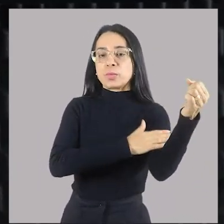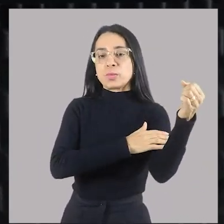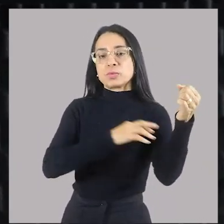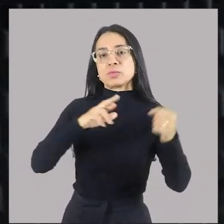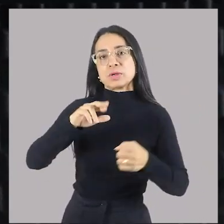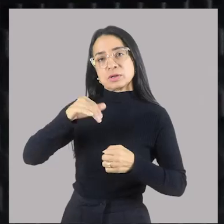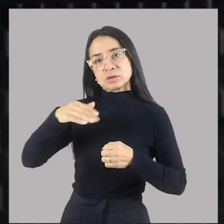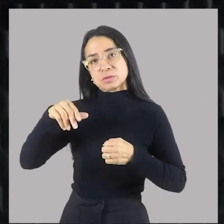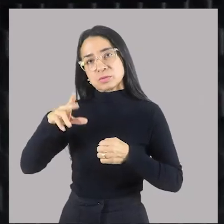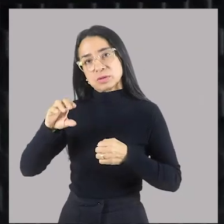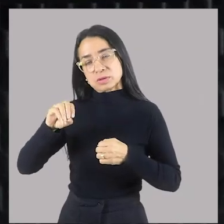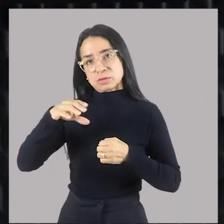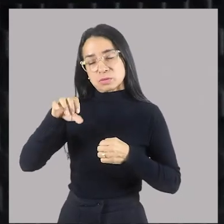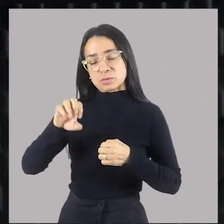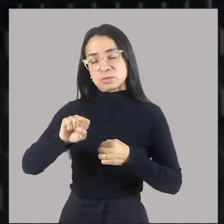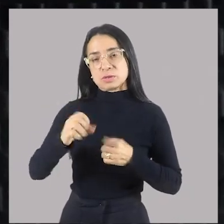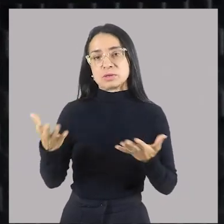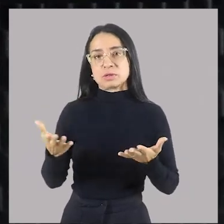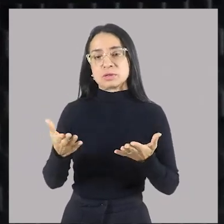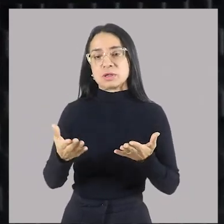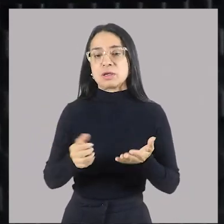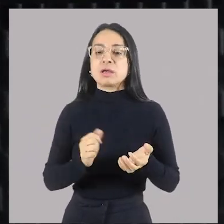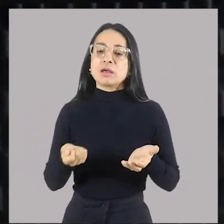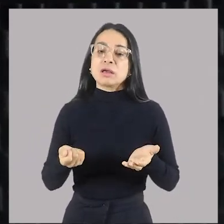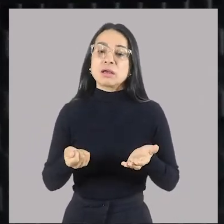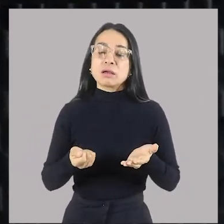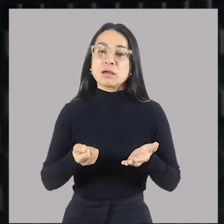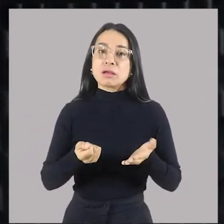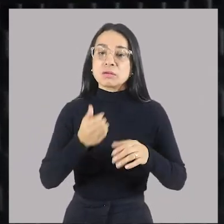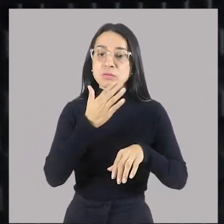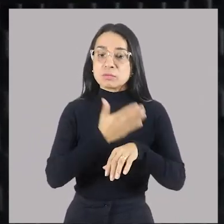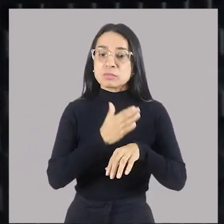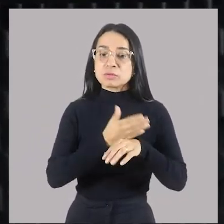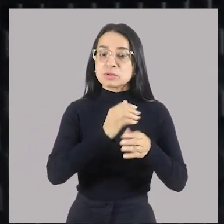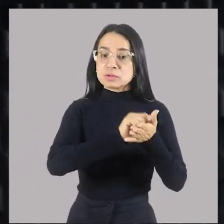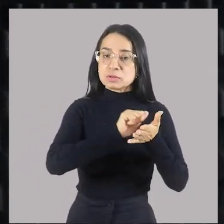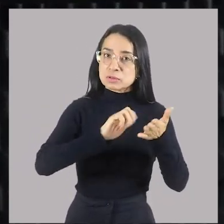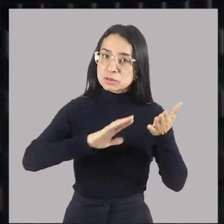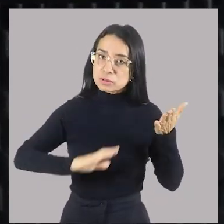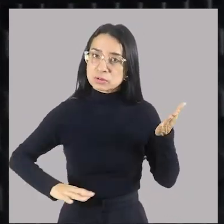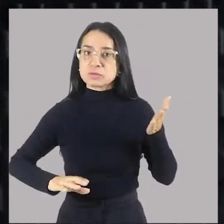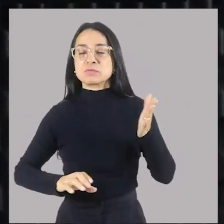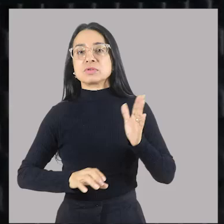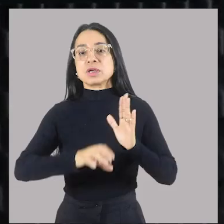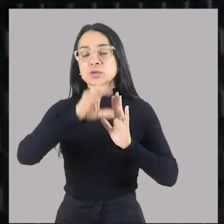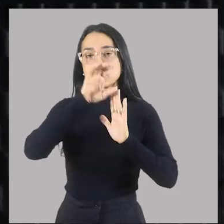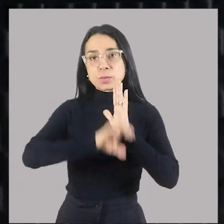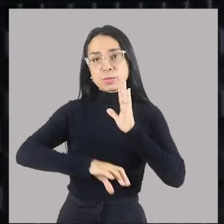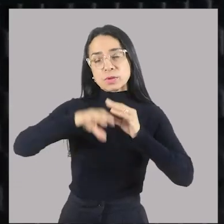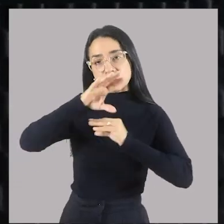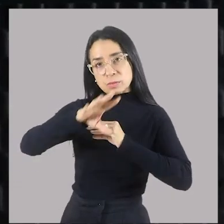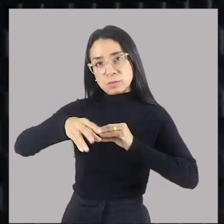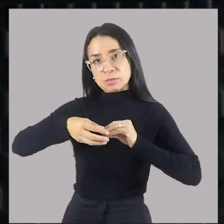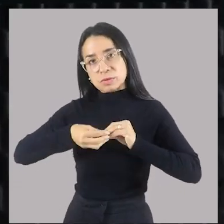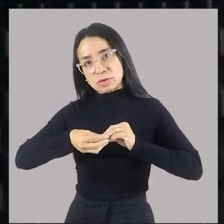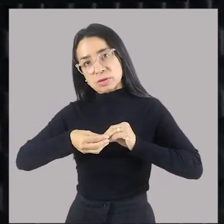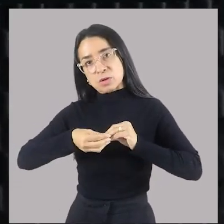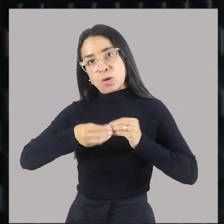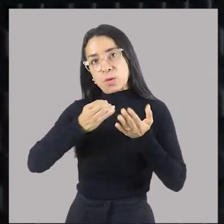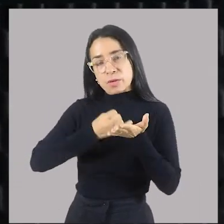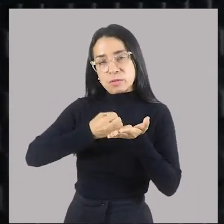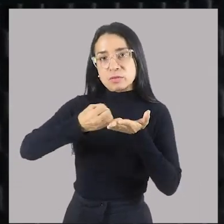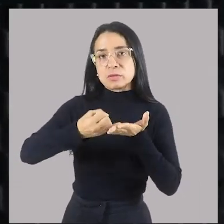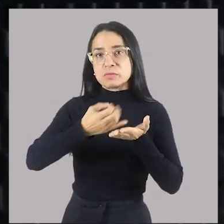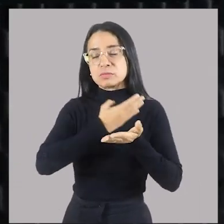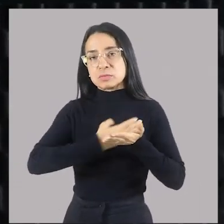uma atividade que faz parte das atividades curriculares complementares em incentivo do governo do estado do Maranhão, tá